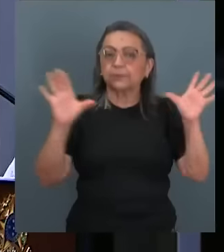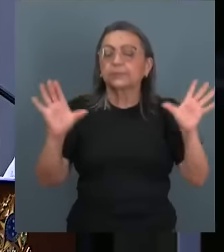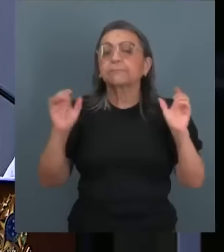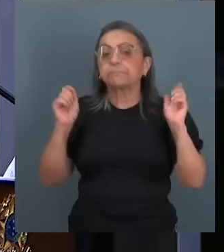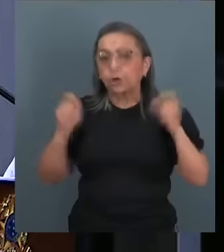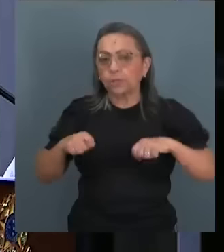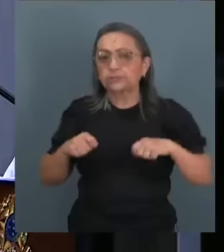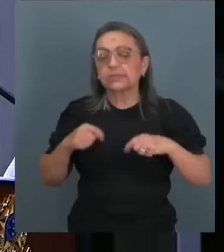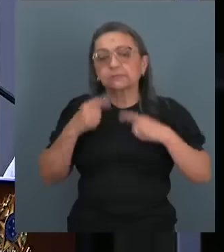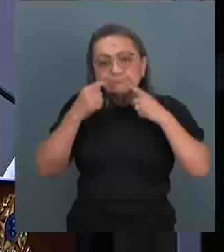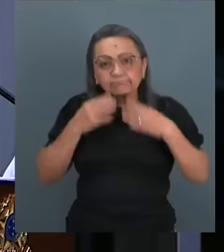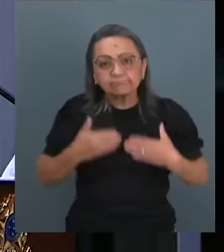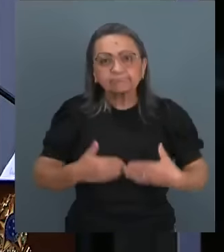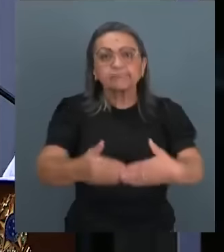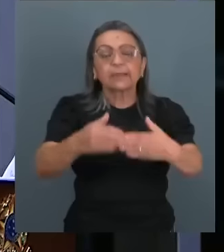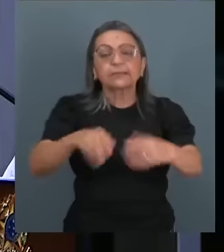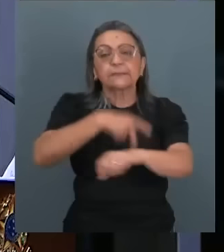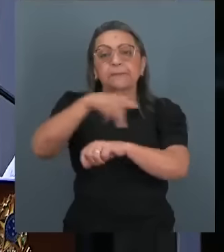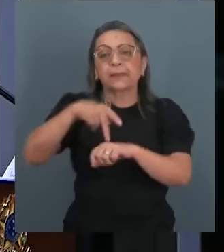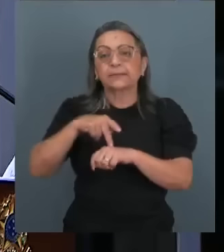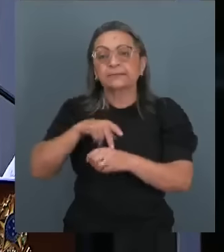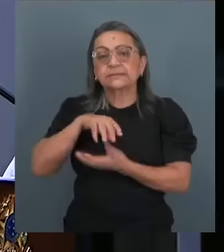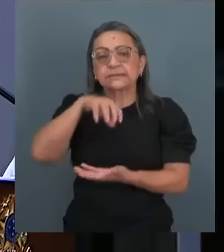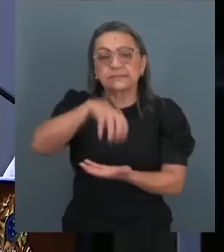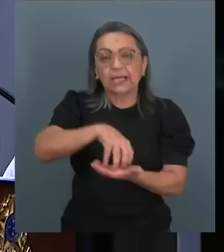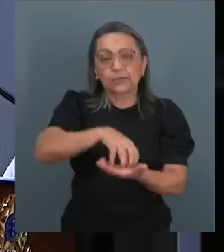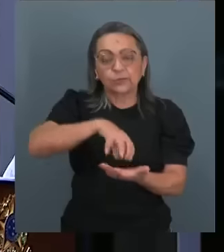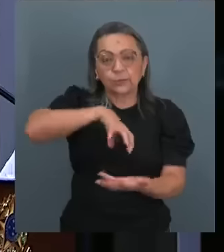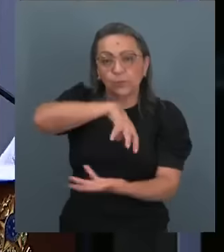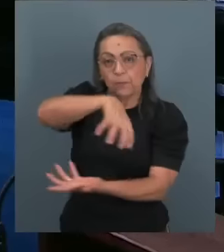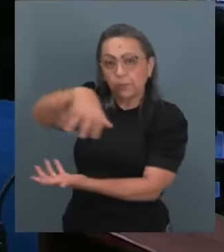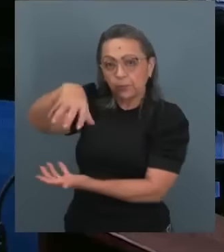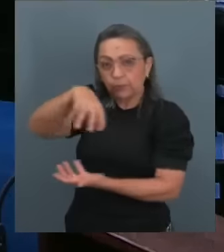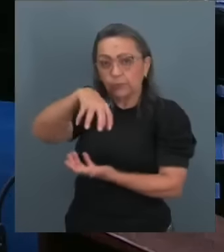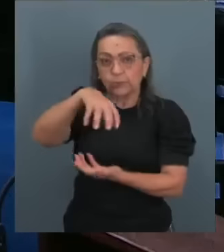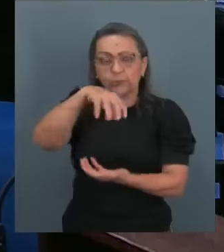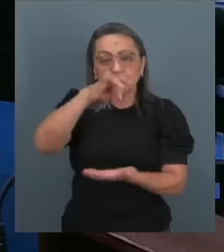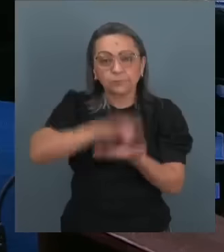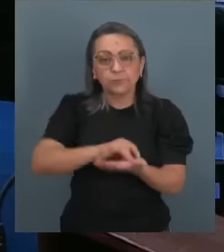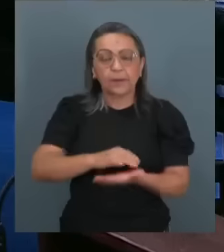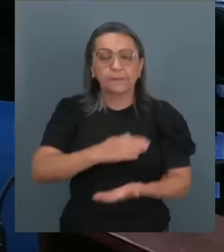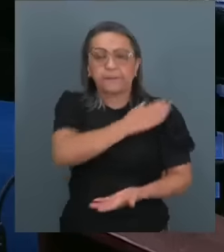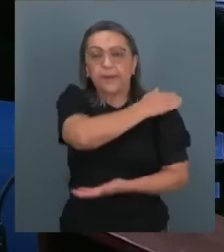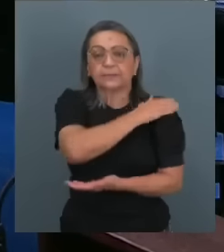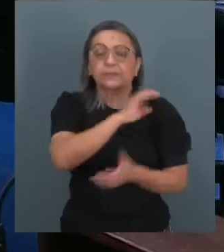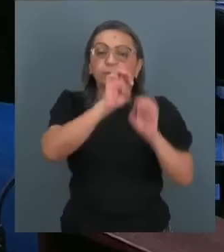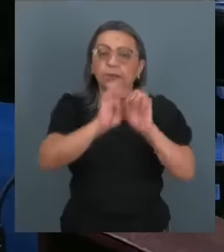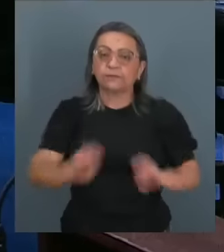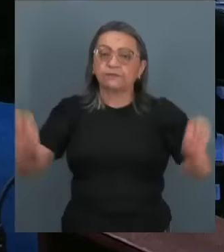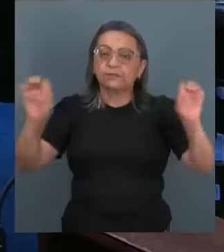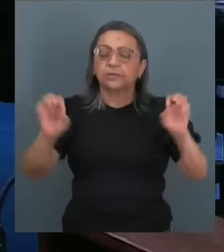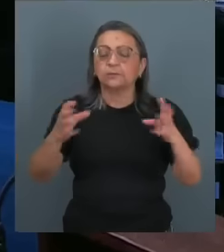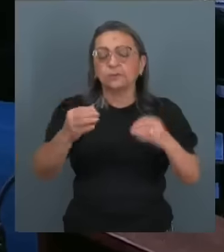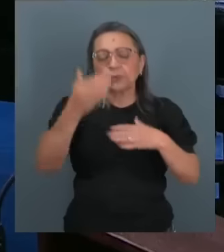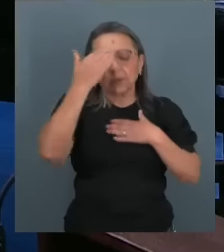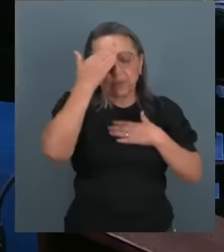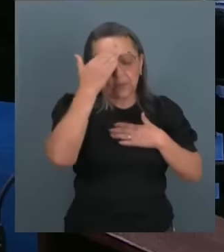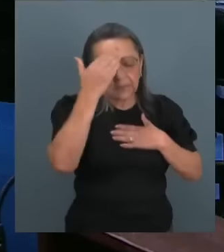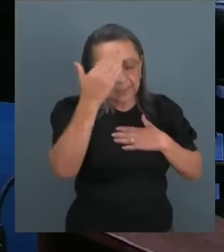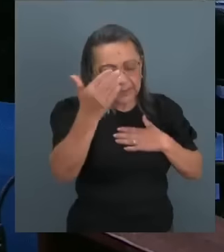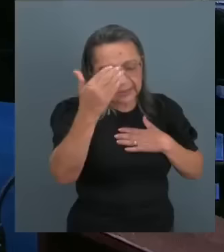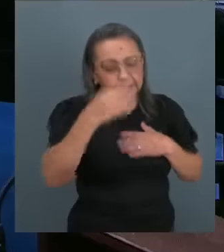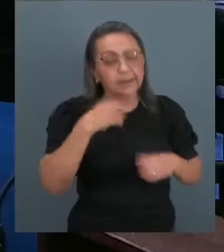a esta nação, que é o coração do mundo, a pátria do Evangelho. Muito obrigado pela extrema tolerância